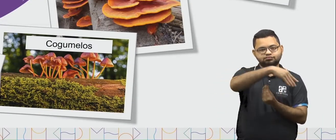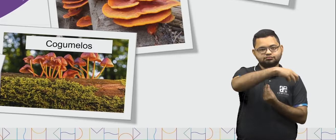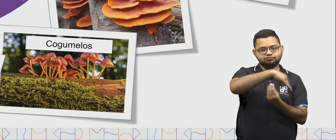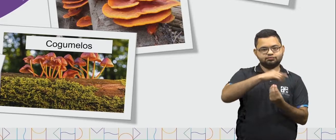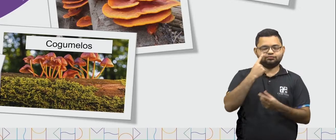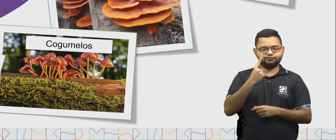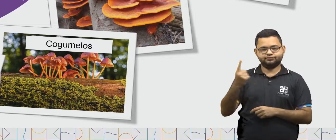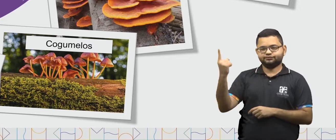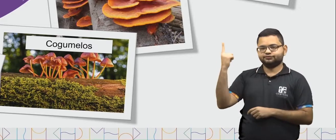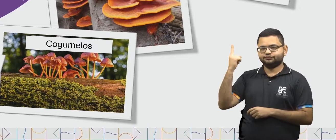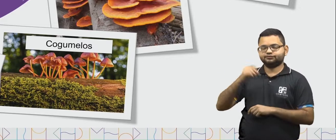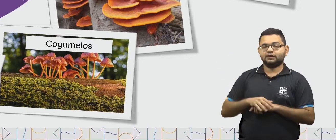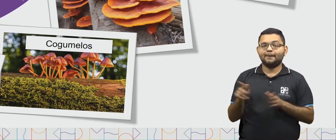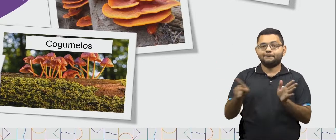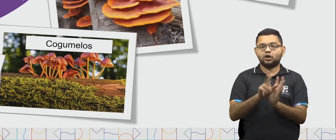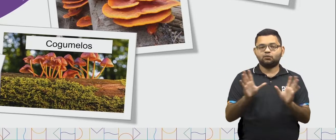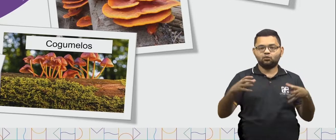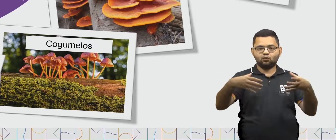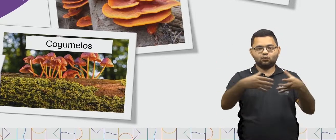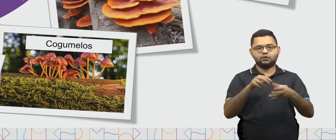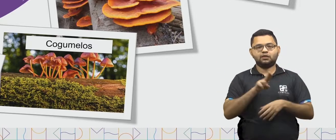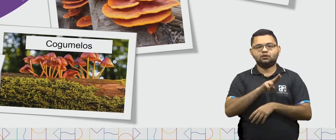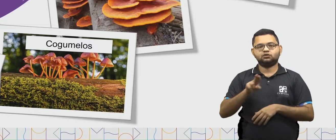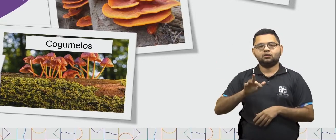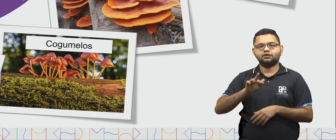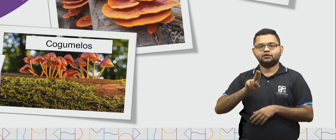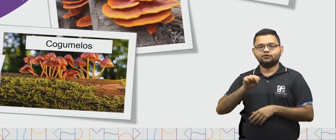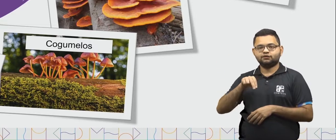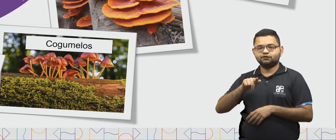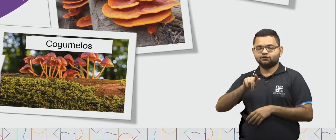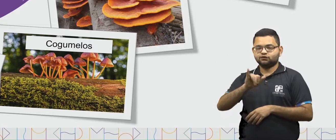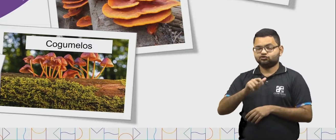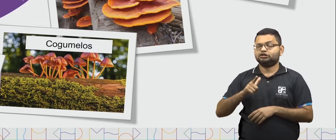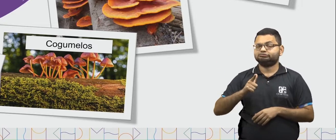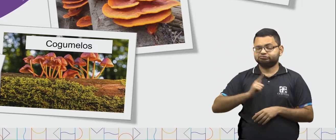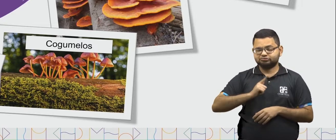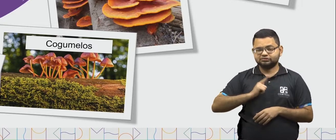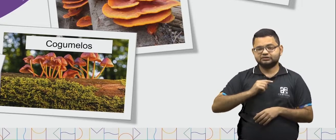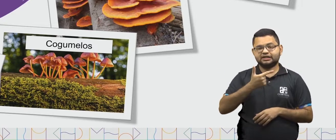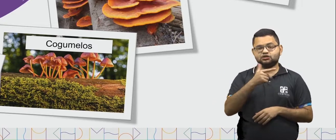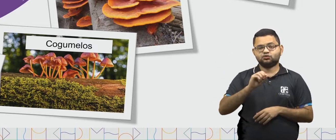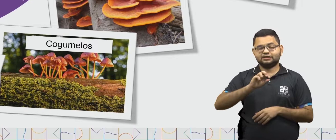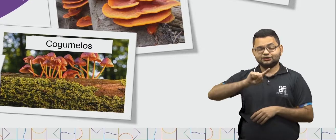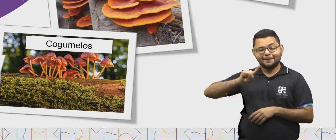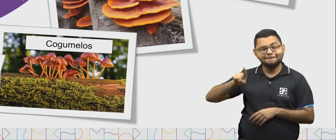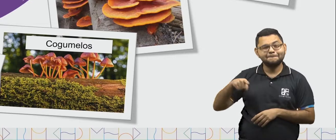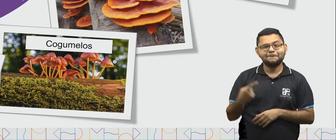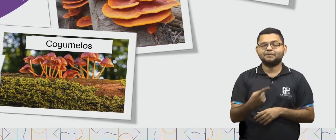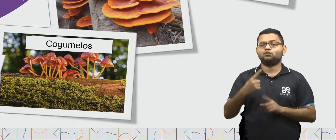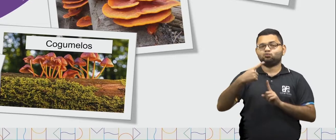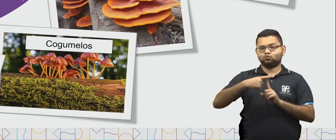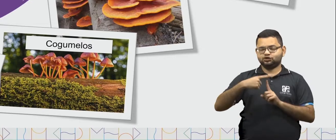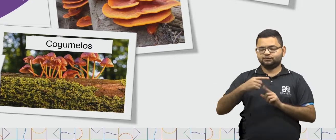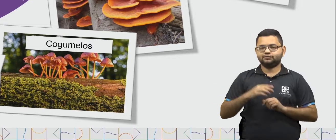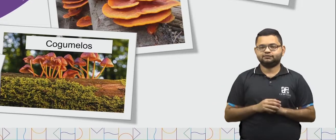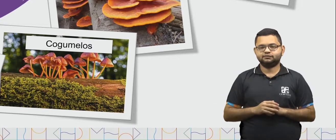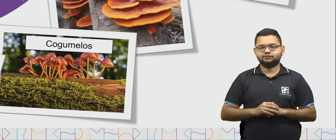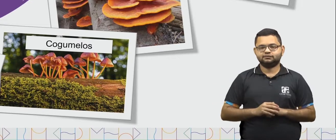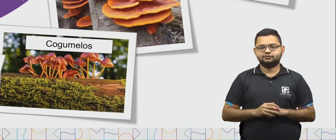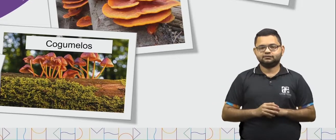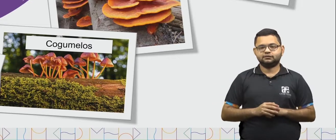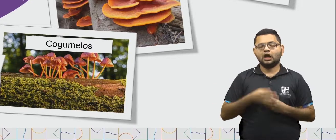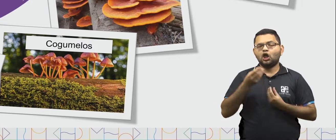reino Fungi, um reino formado por cerca de 200 mil espécies. Eles são popularmente conhecidos